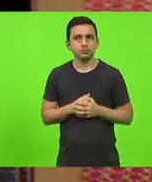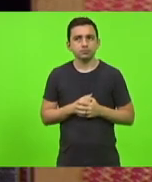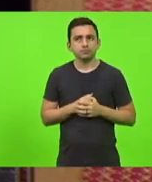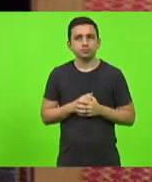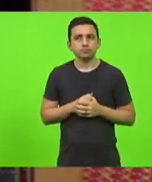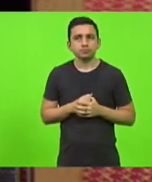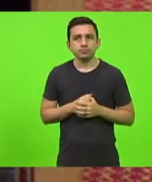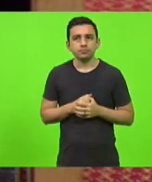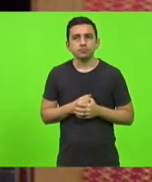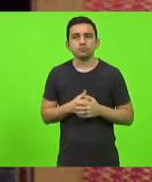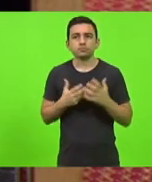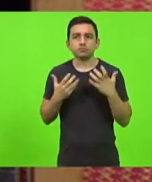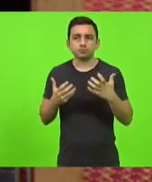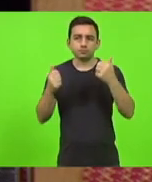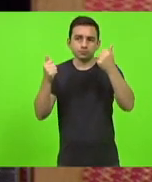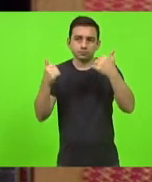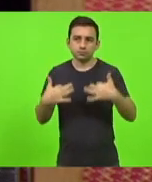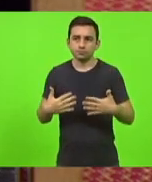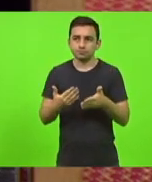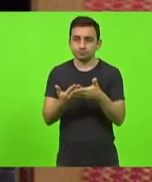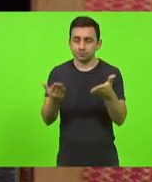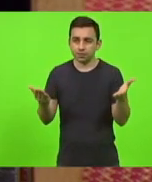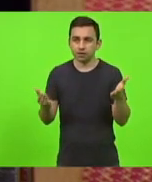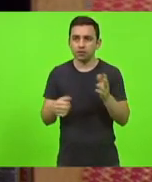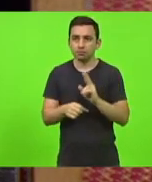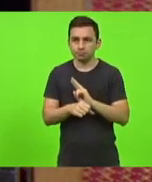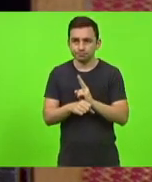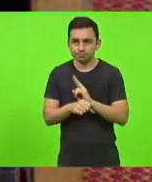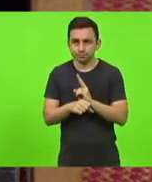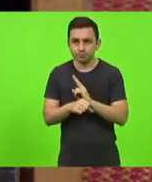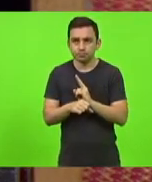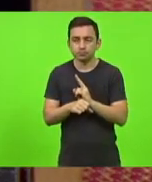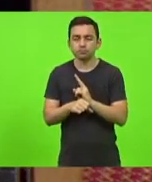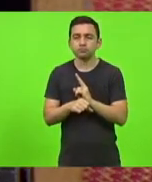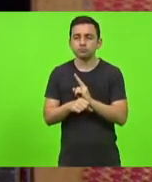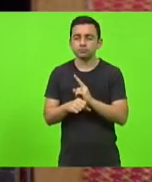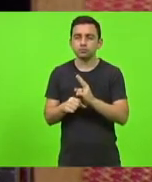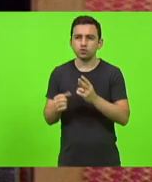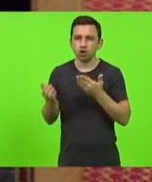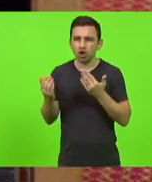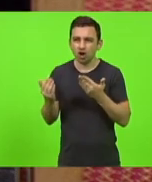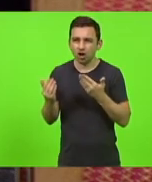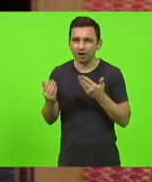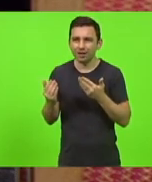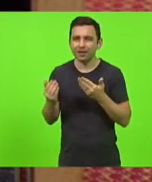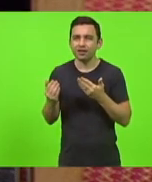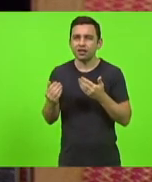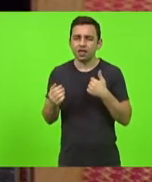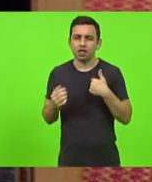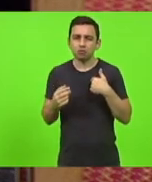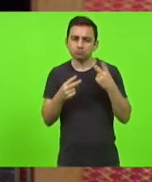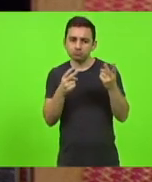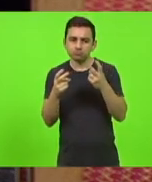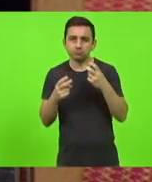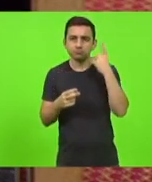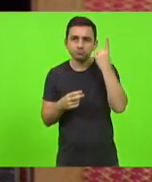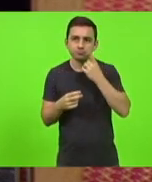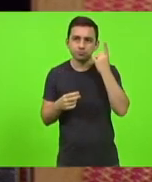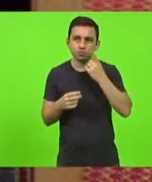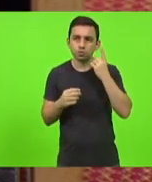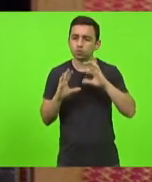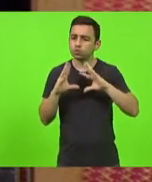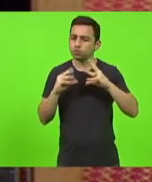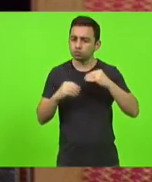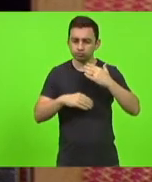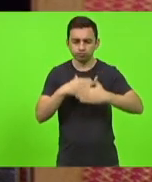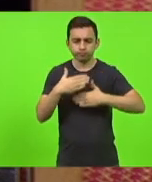também queria dizer para os agentes socioeducativos que eu vejo dos deputados, como para todas as